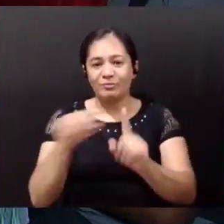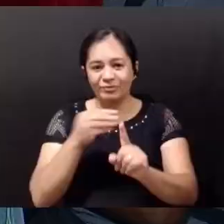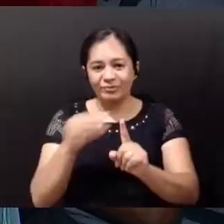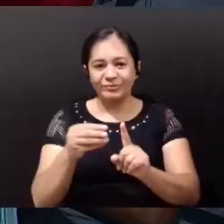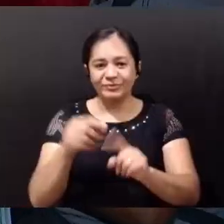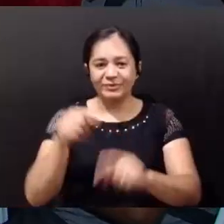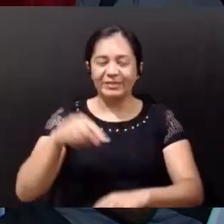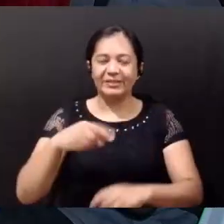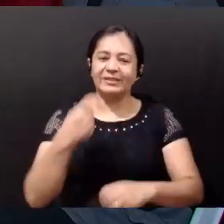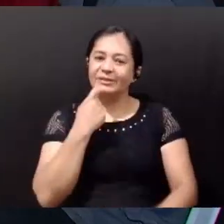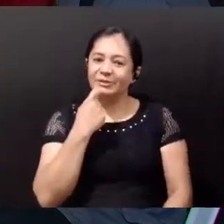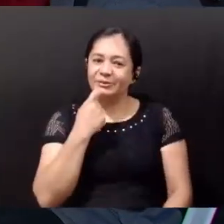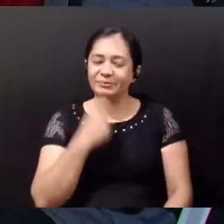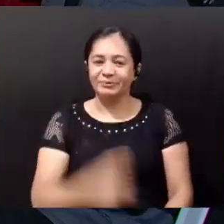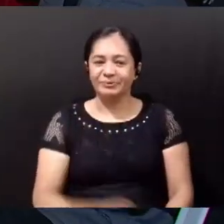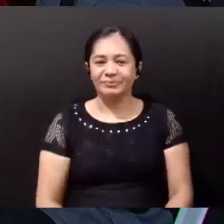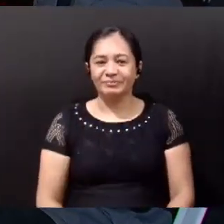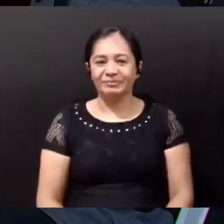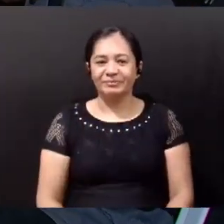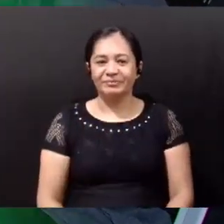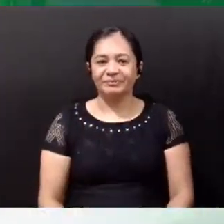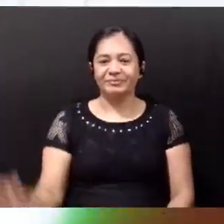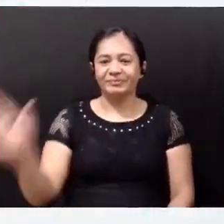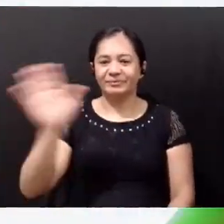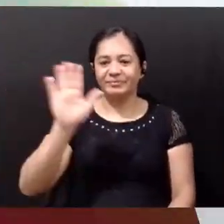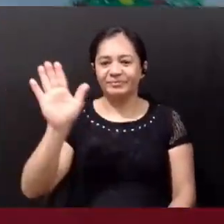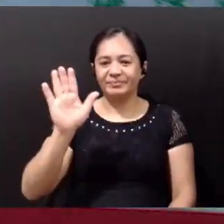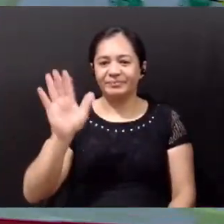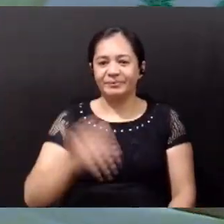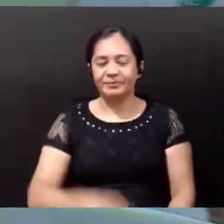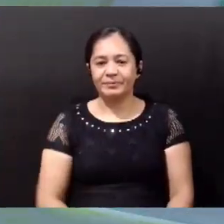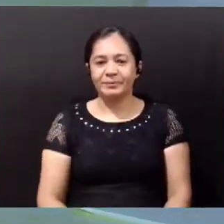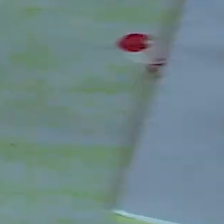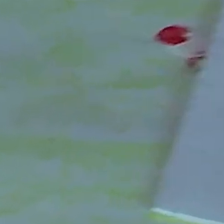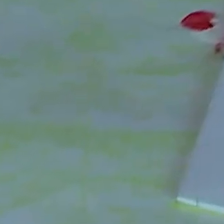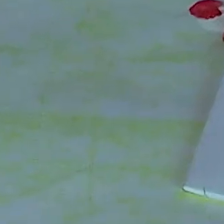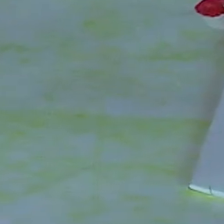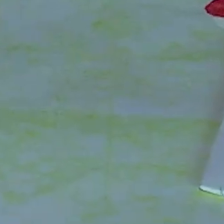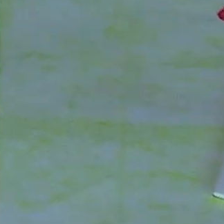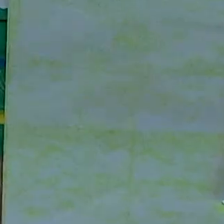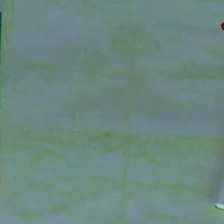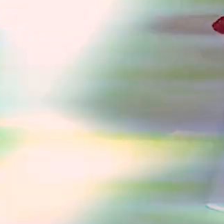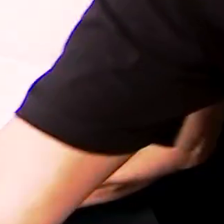da nossa cidade de Campinas. Até um próximo programa.